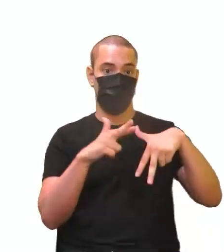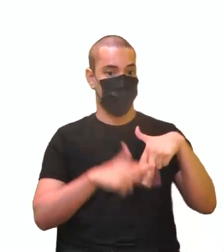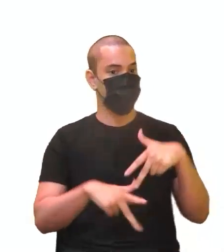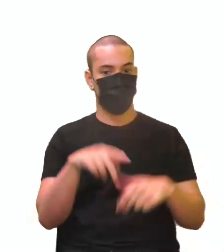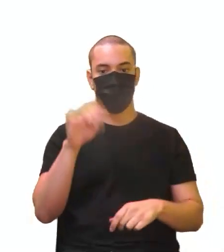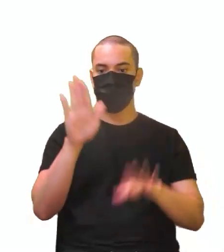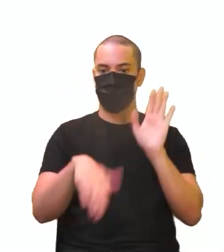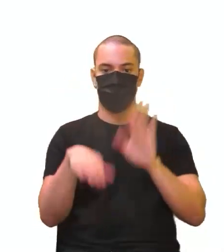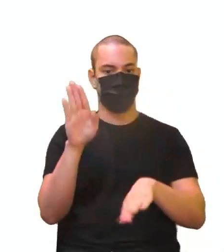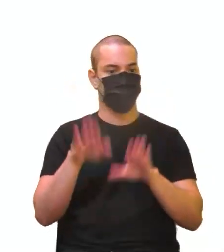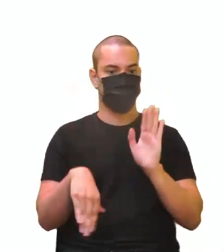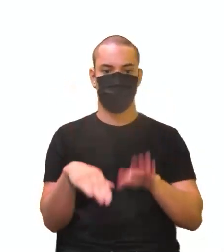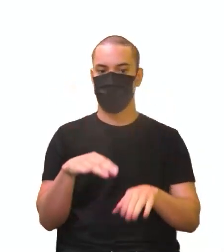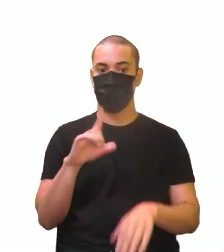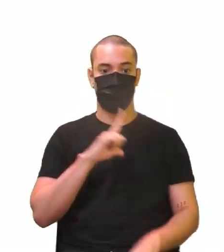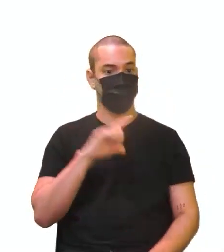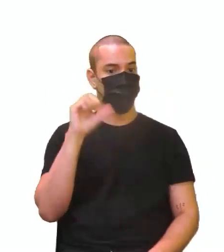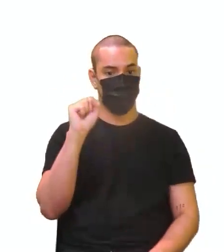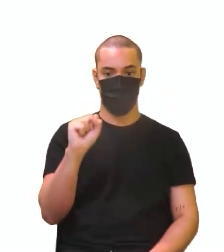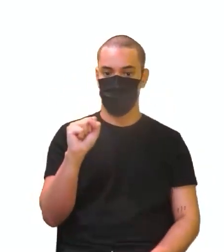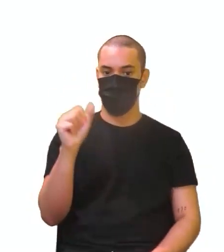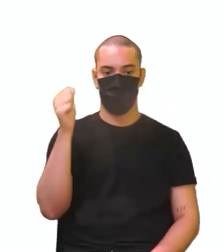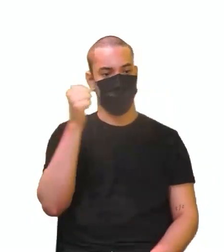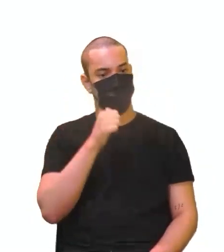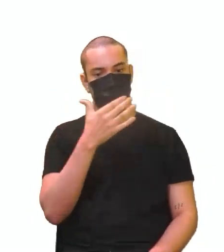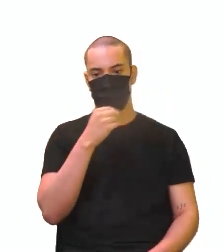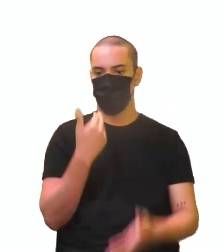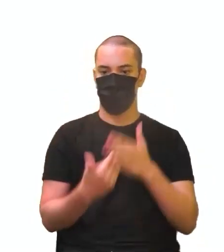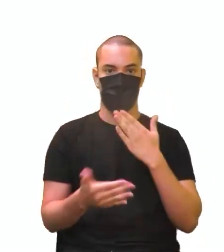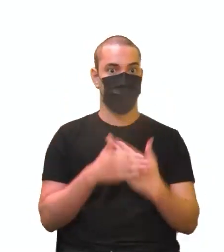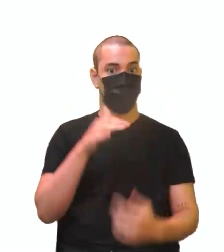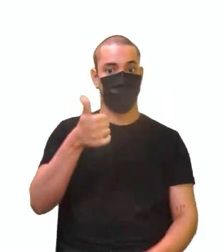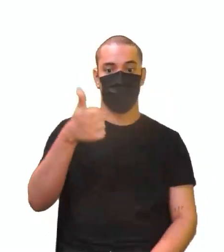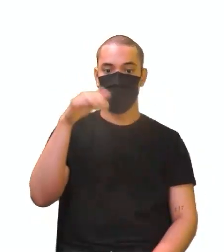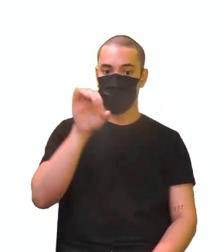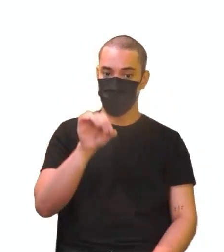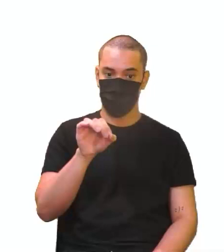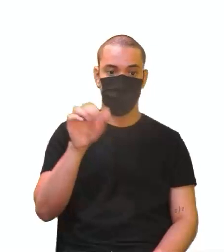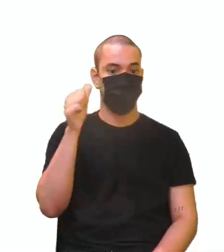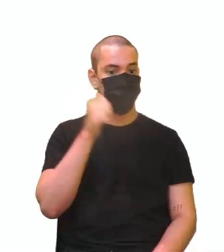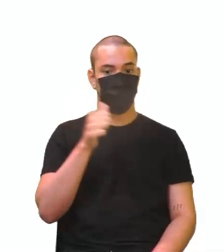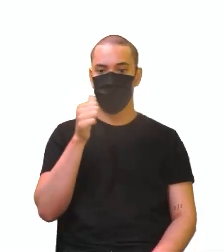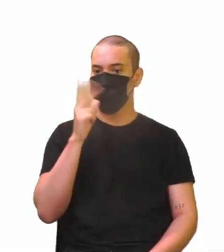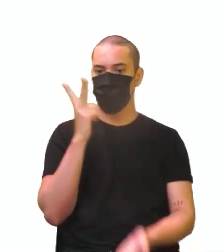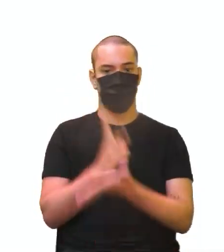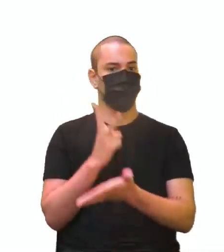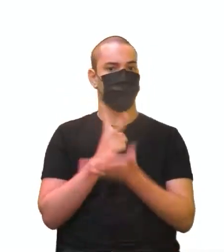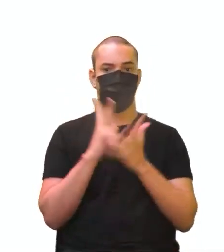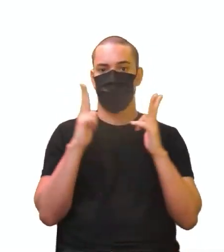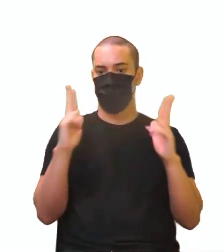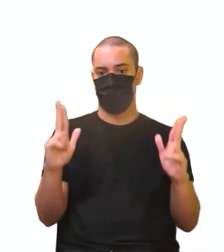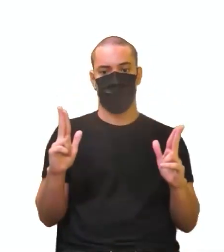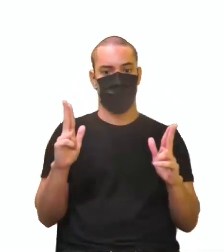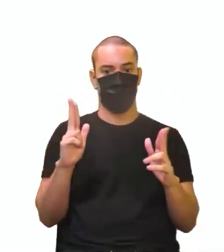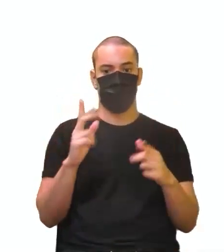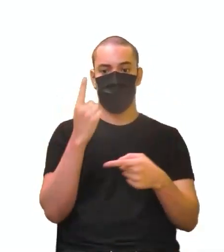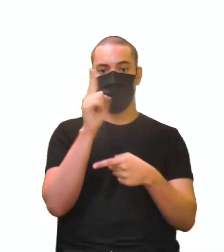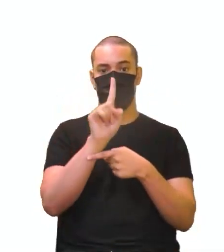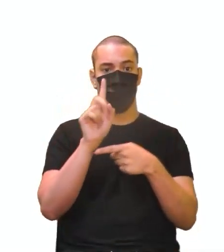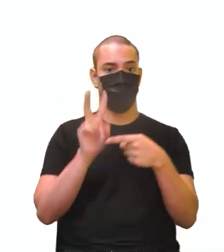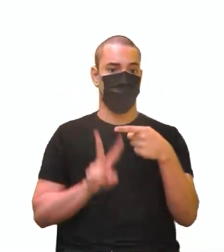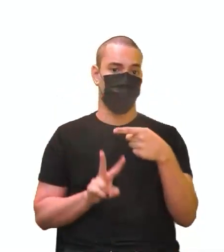demais. Mesmo eles tendo 8 filhos ou filhas, a probabilidade de ter o 10º, sendo menina, é sempre a mesma, que é de 0,5,